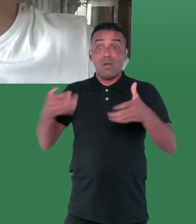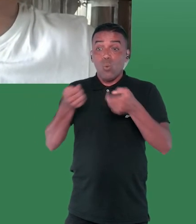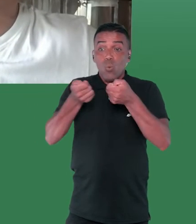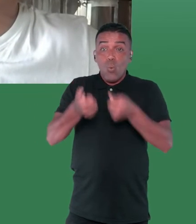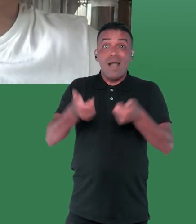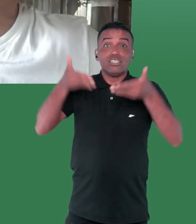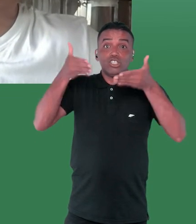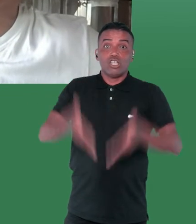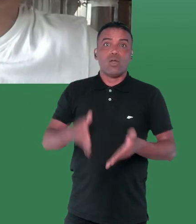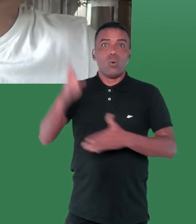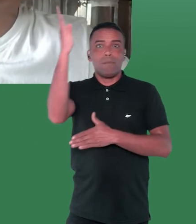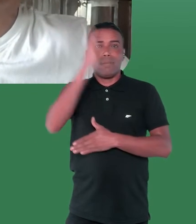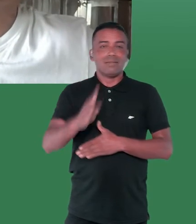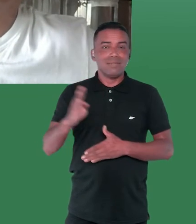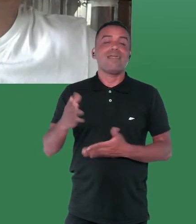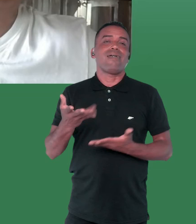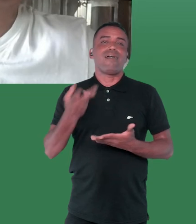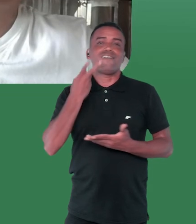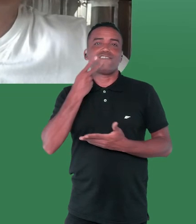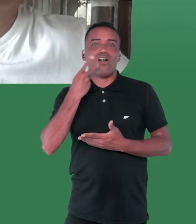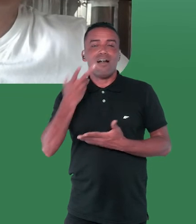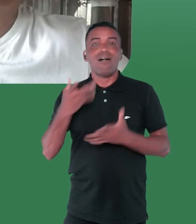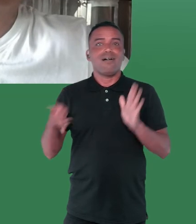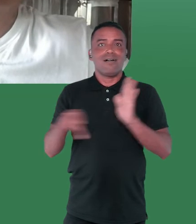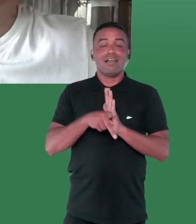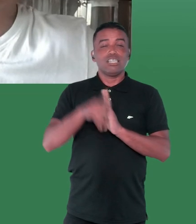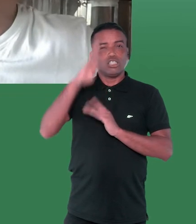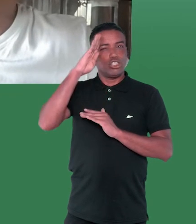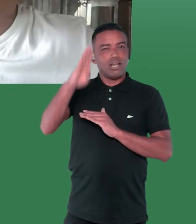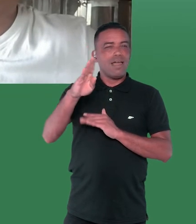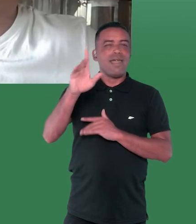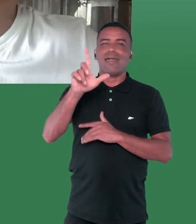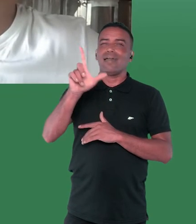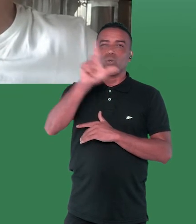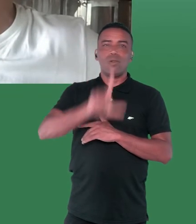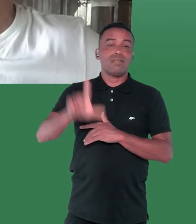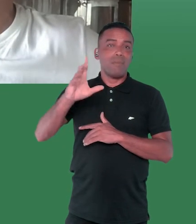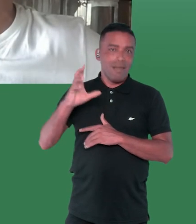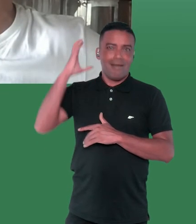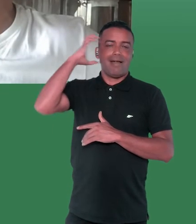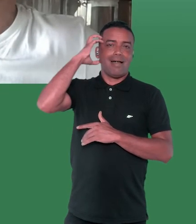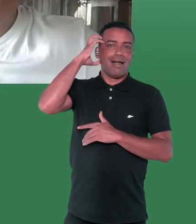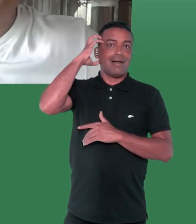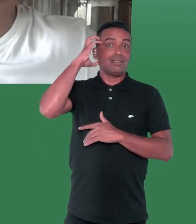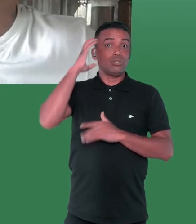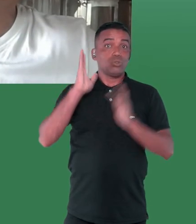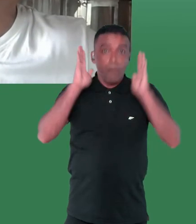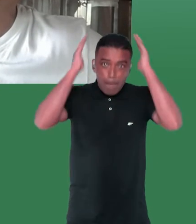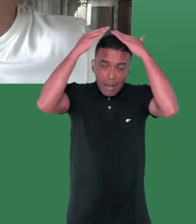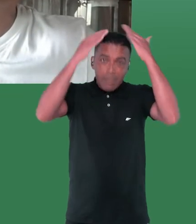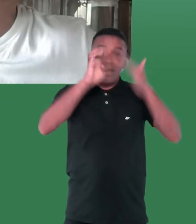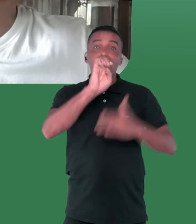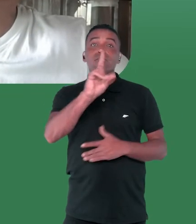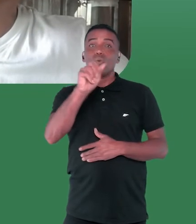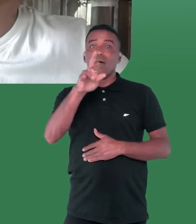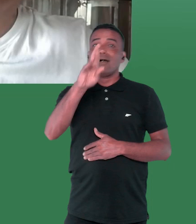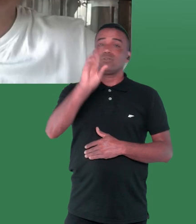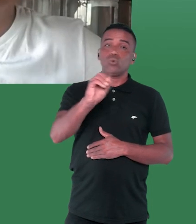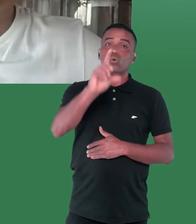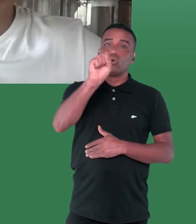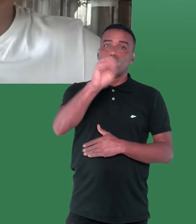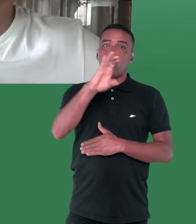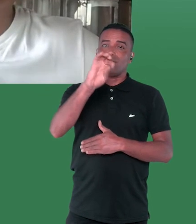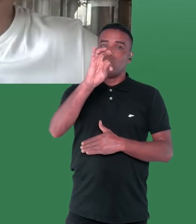pouco vamos estar na costa brasileira, sobre os céus de Fortaleza, direto, literalmente no ar, direto no avião do Papa Eduardo